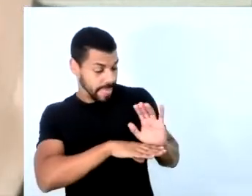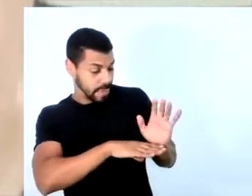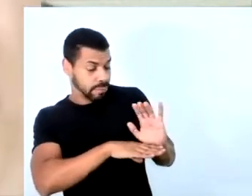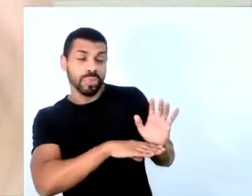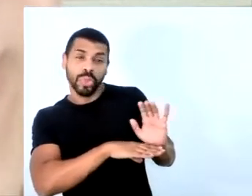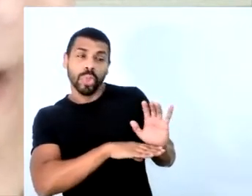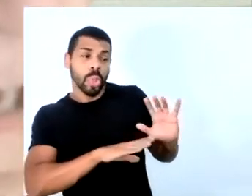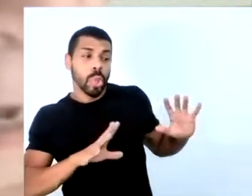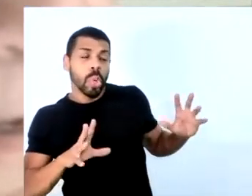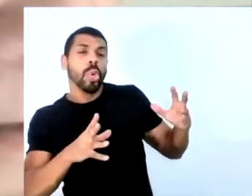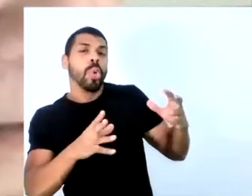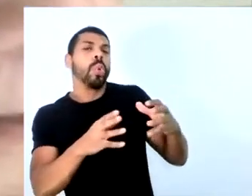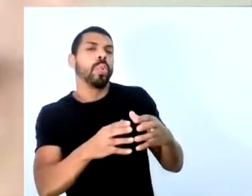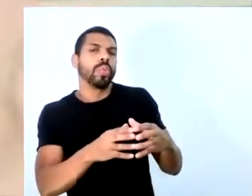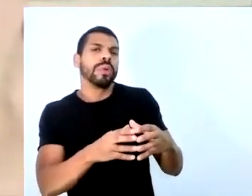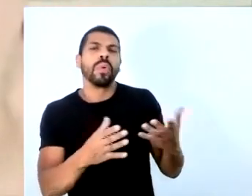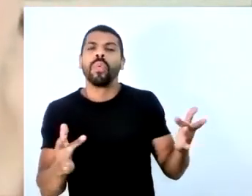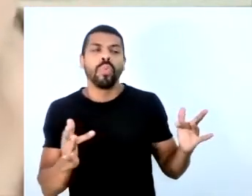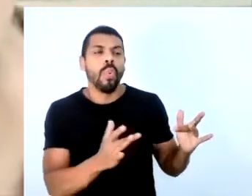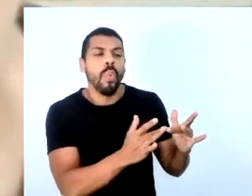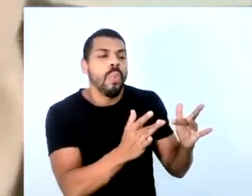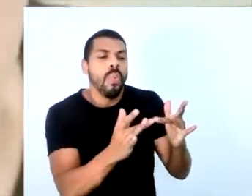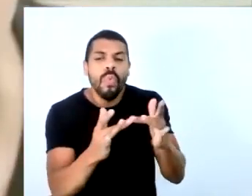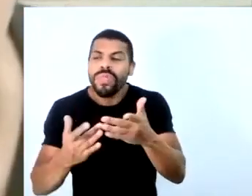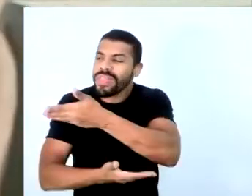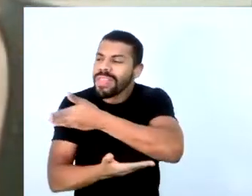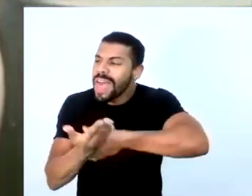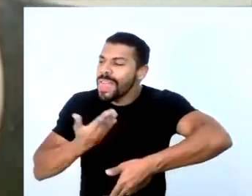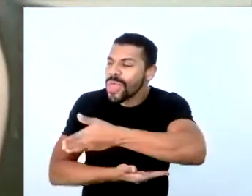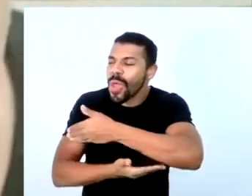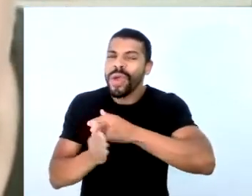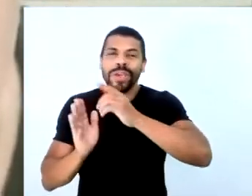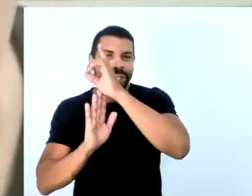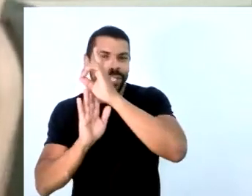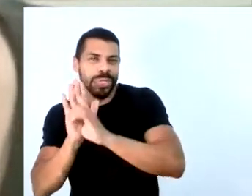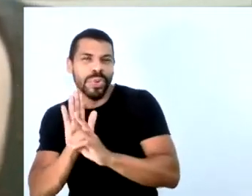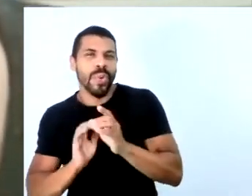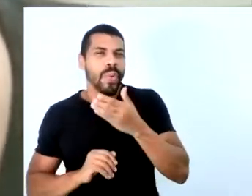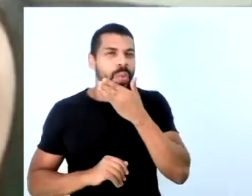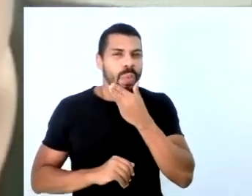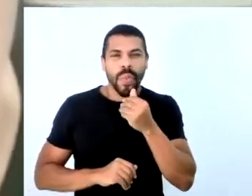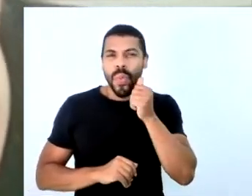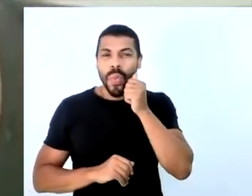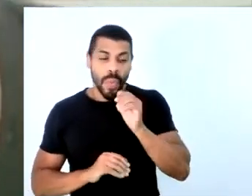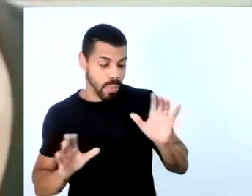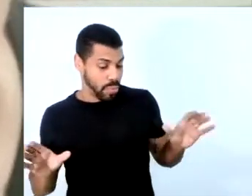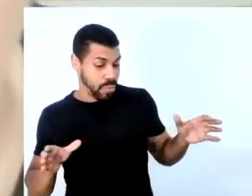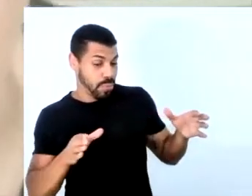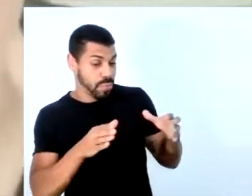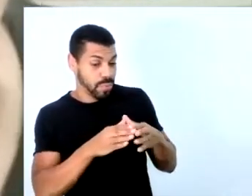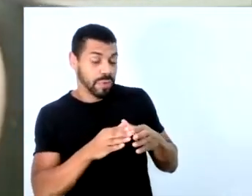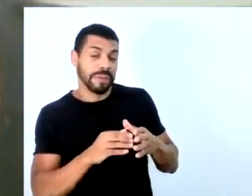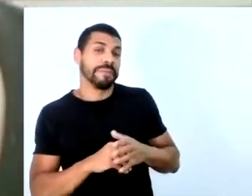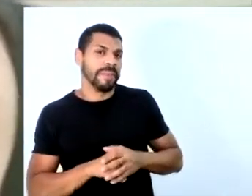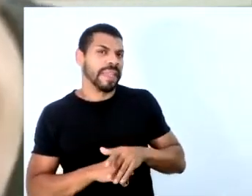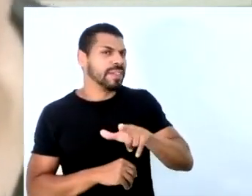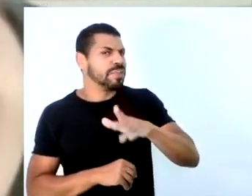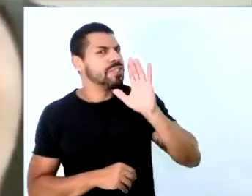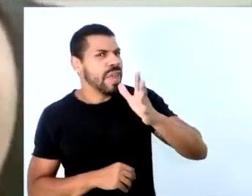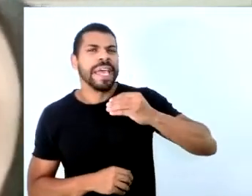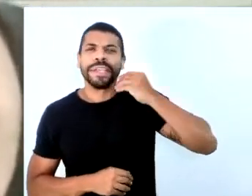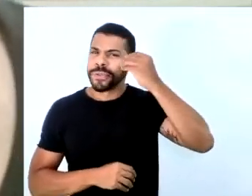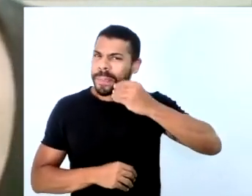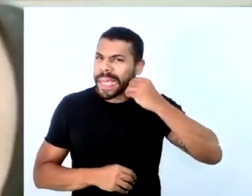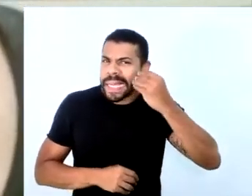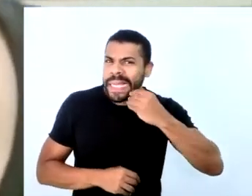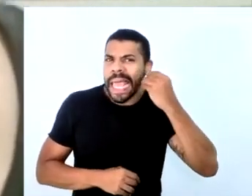esse mergulho no filme como um todo, e o contato, a troca com o diretor, diretora, etc.,